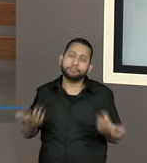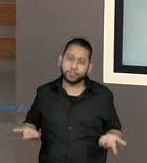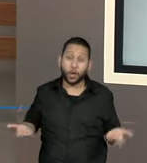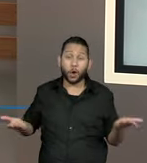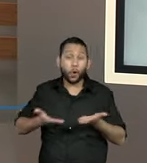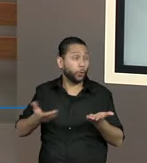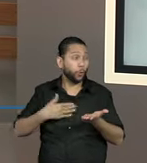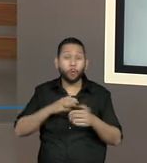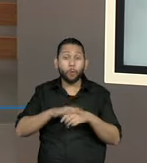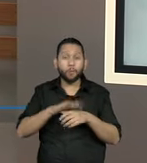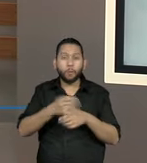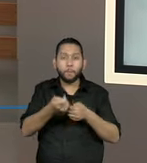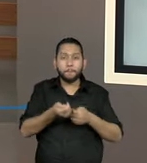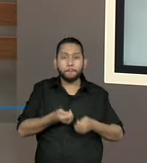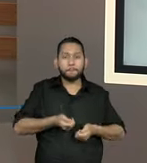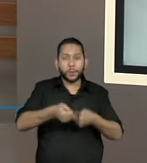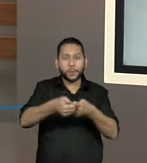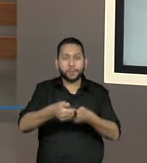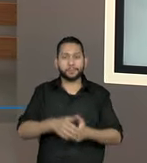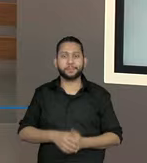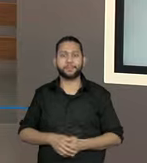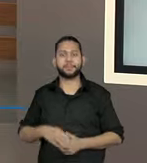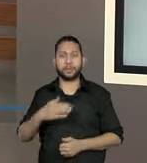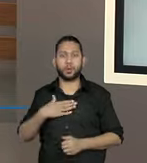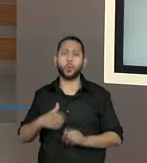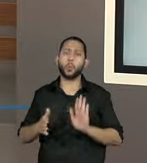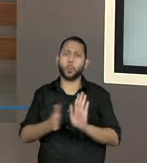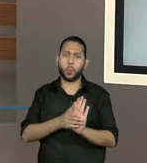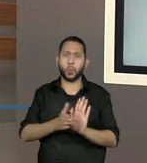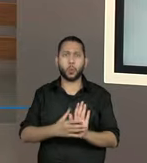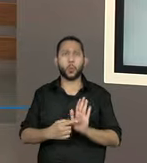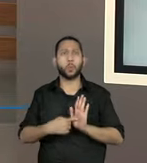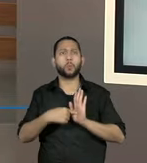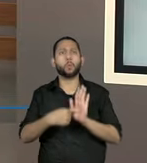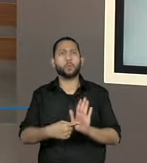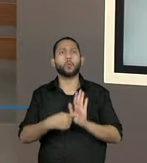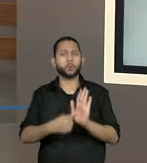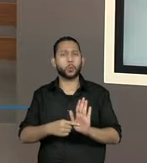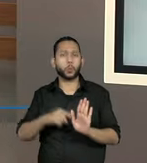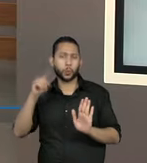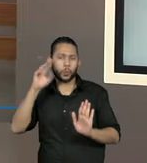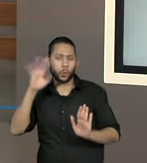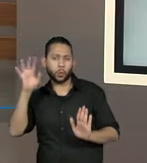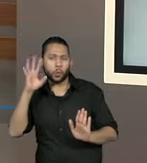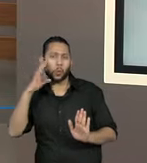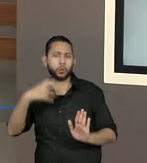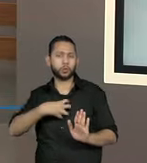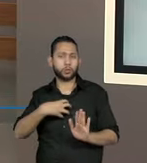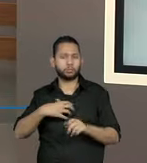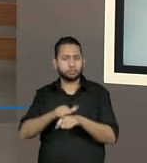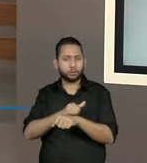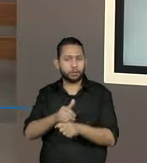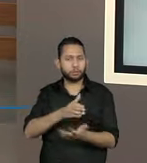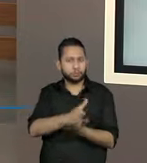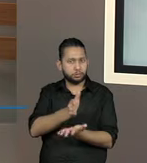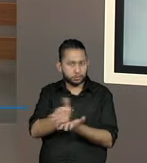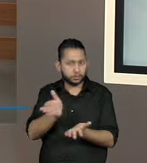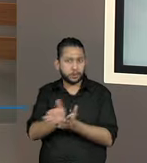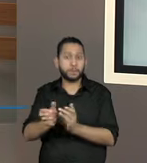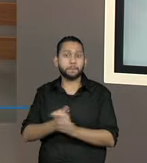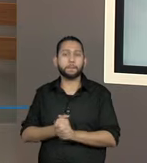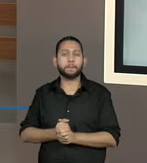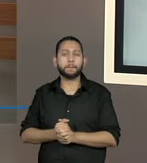agora para vocês, certo? Eu mostrei aqui o jeito teoricamente tradicional de se fazer, mas